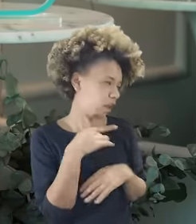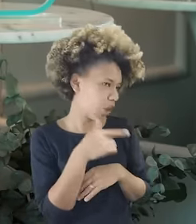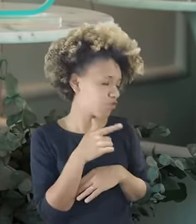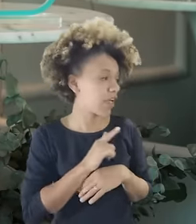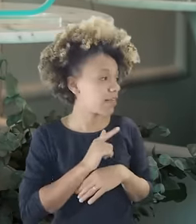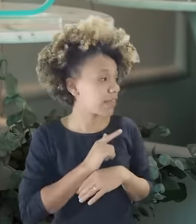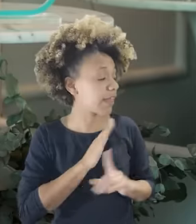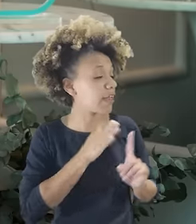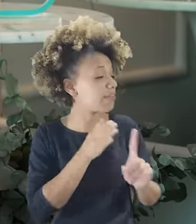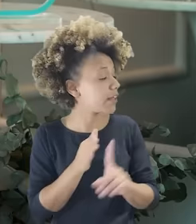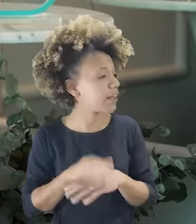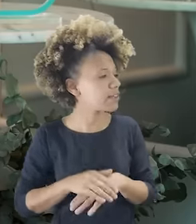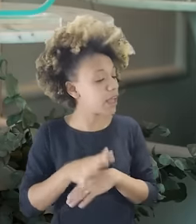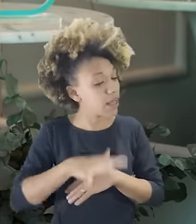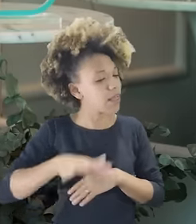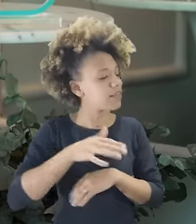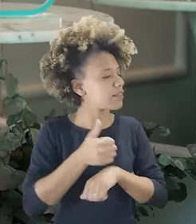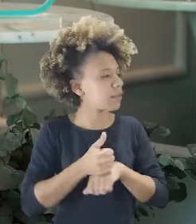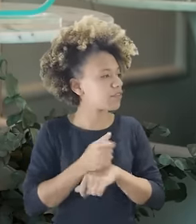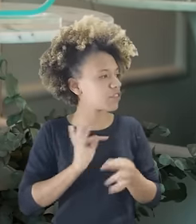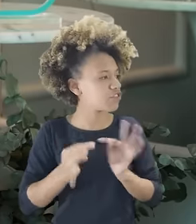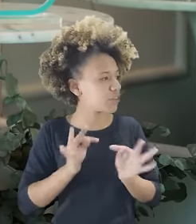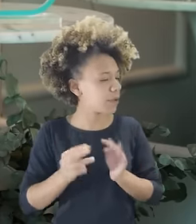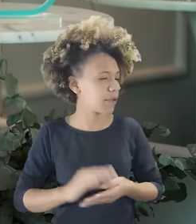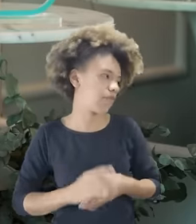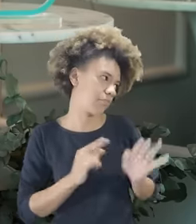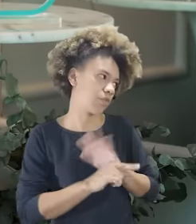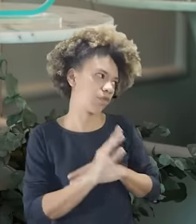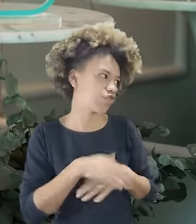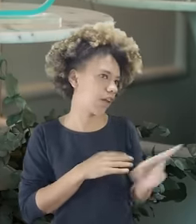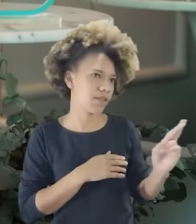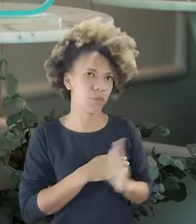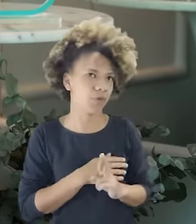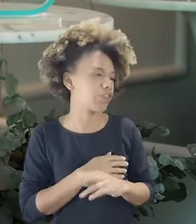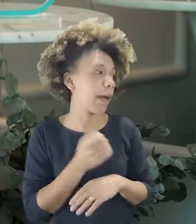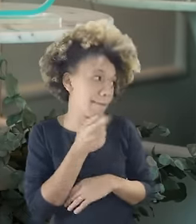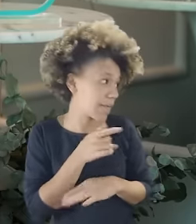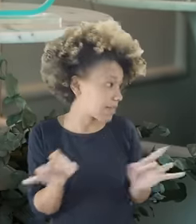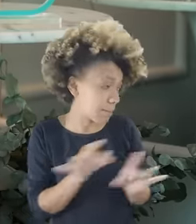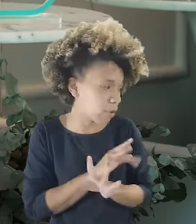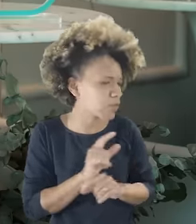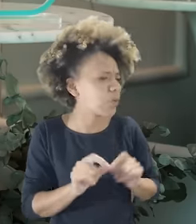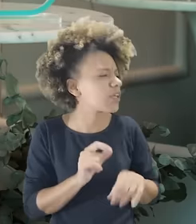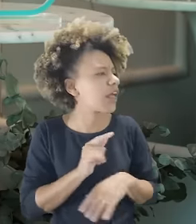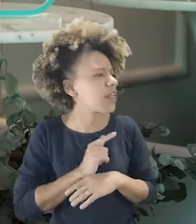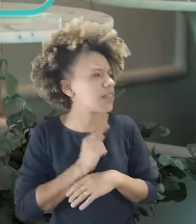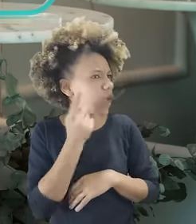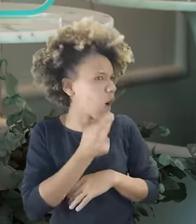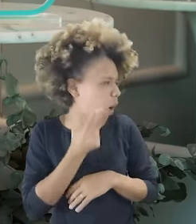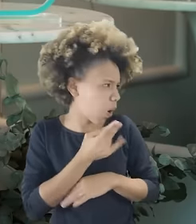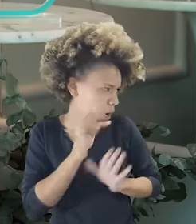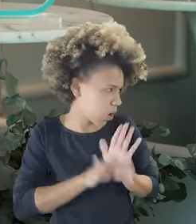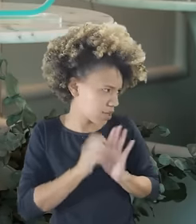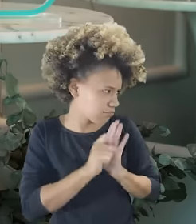obviamente E você tem muita referência desse universo tanto que eu fazia uma pergunta tu já faz já peço já tem piada pronta que que é isso Você